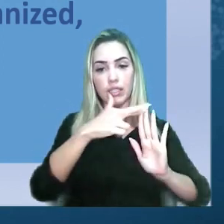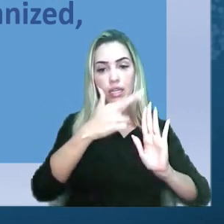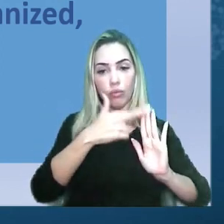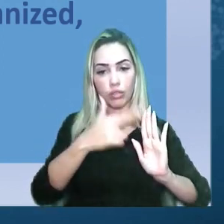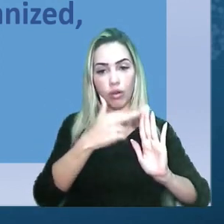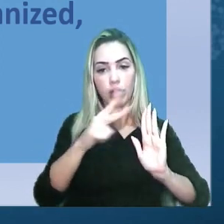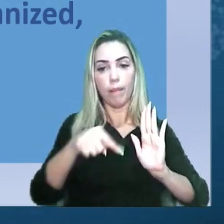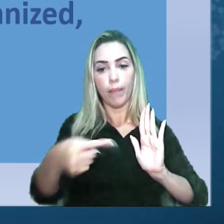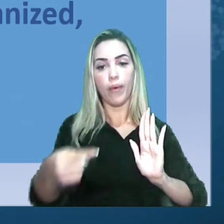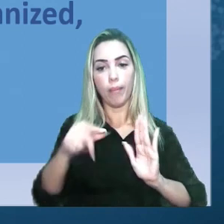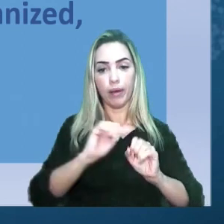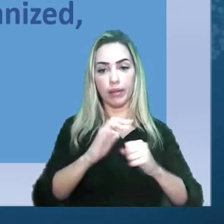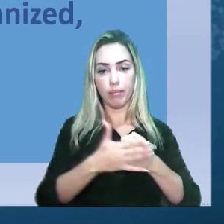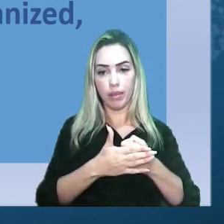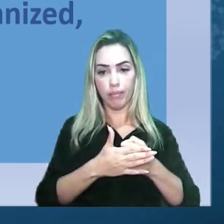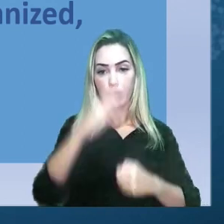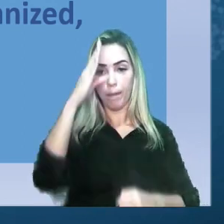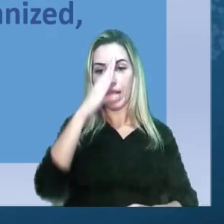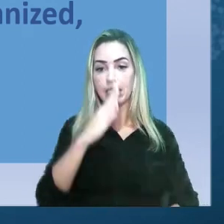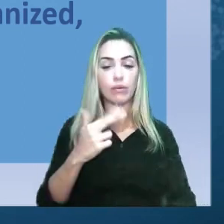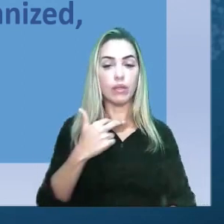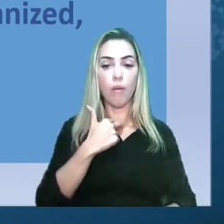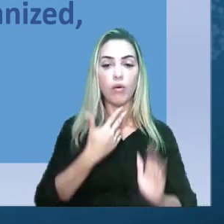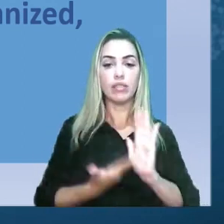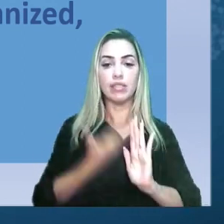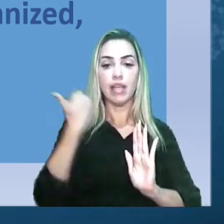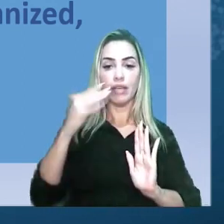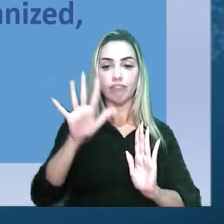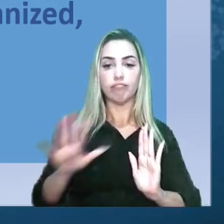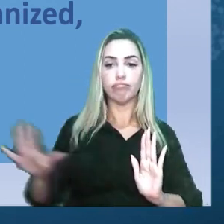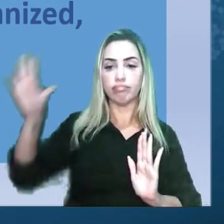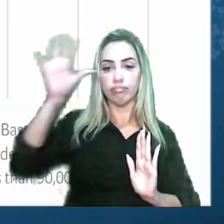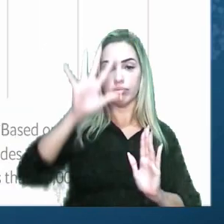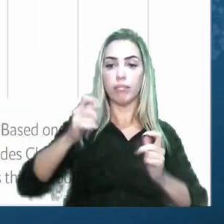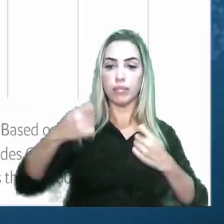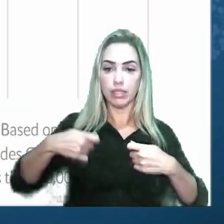O Brasil não pode sair desse cenário internacional. Nós temos que continuar.